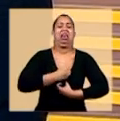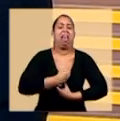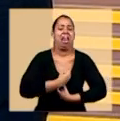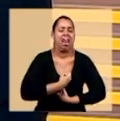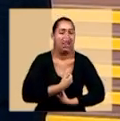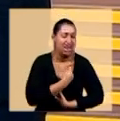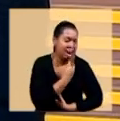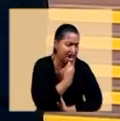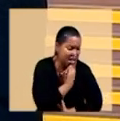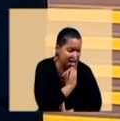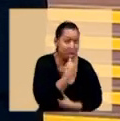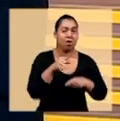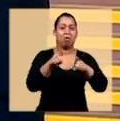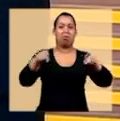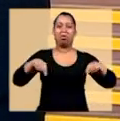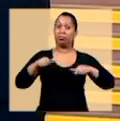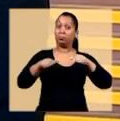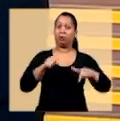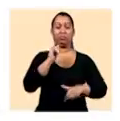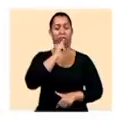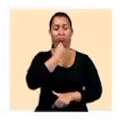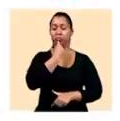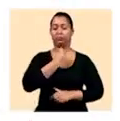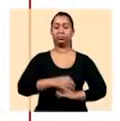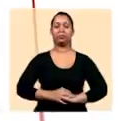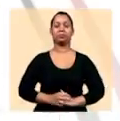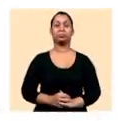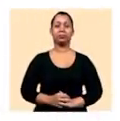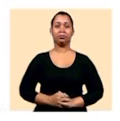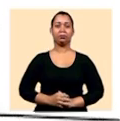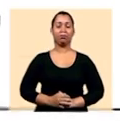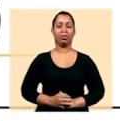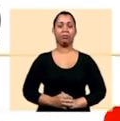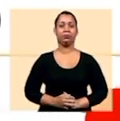deteriorando e vai ficando tóxico o ambiente para ela.